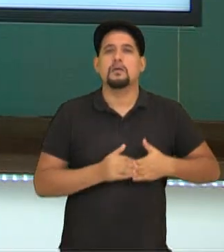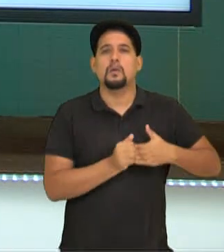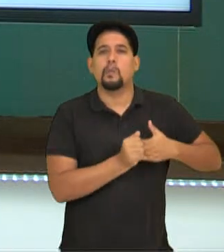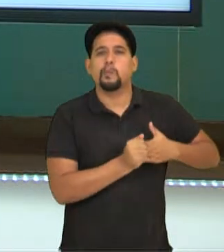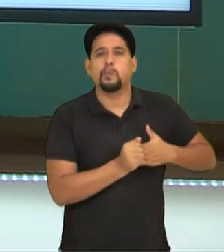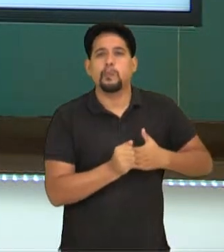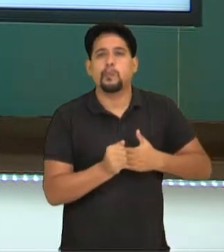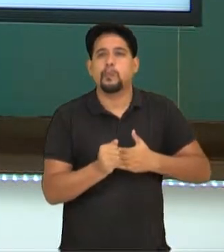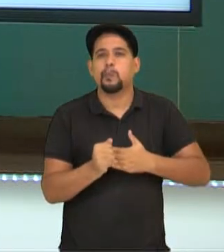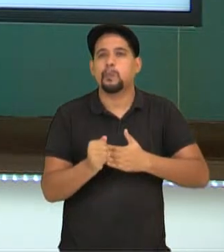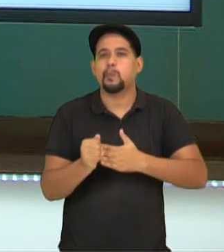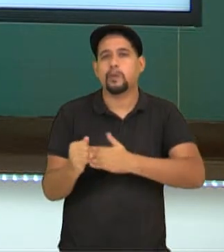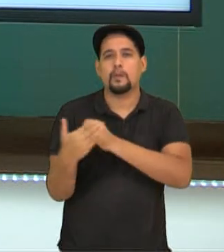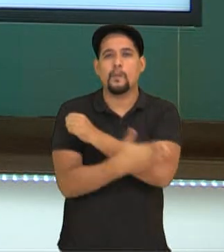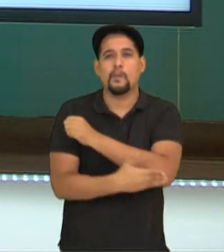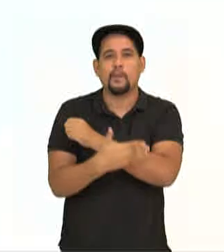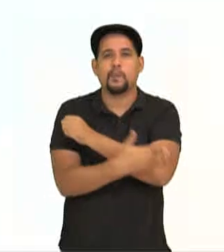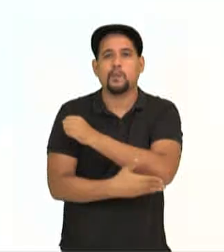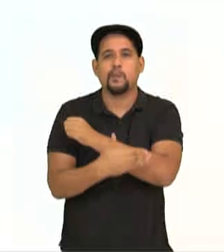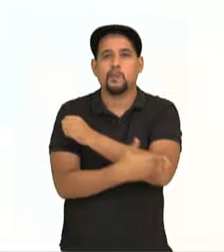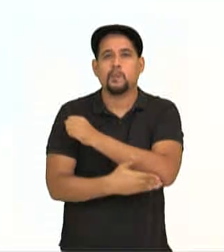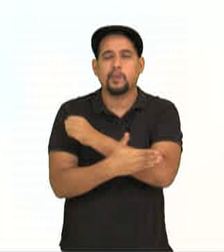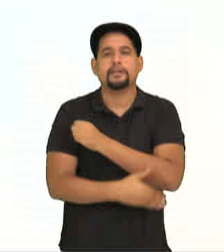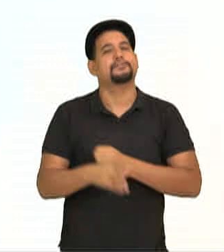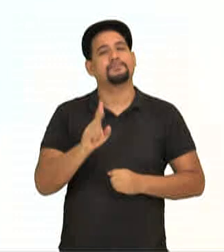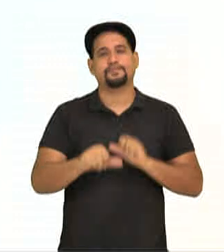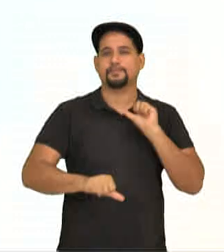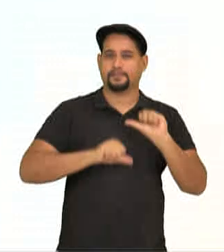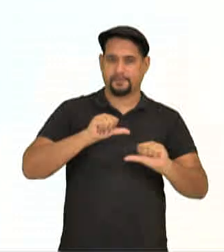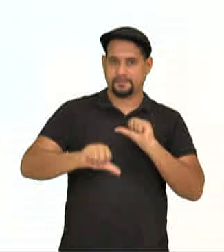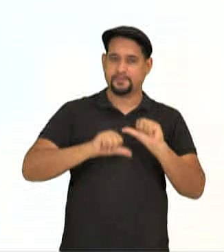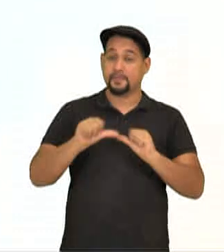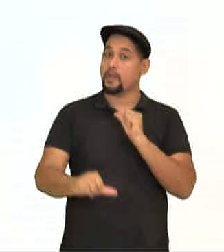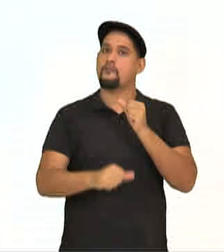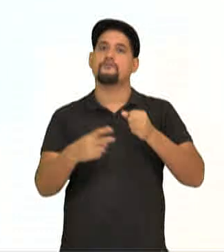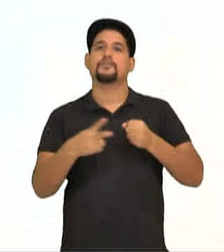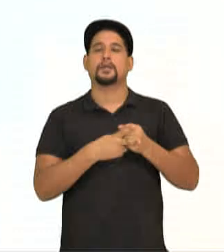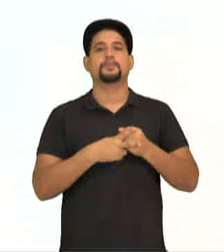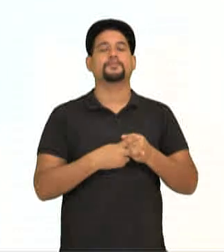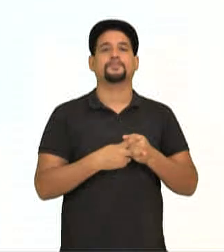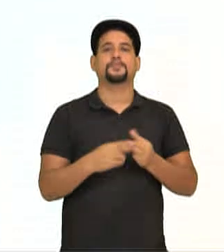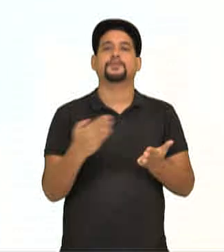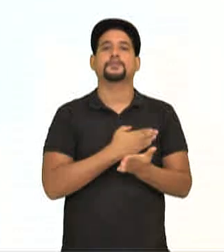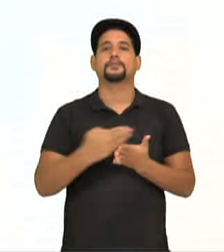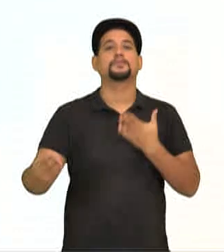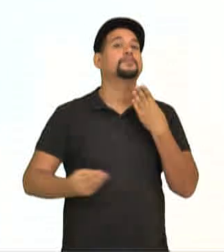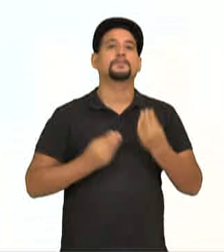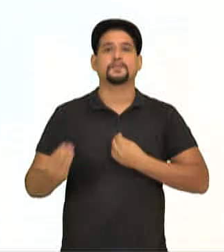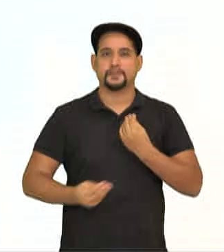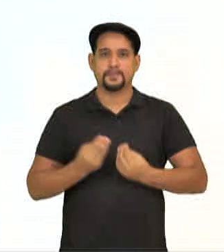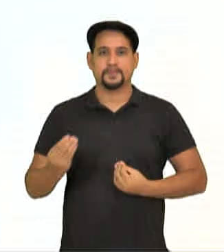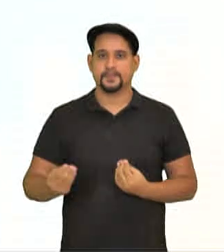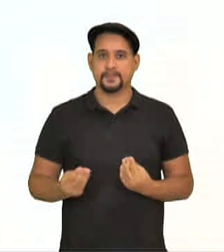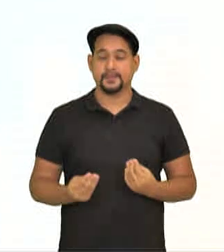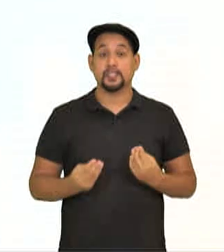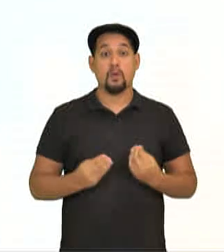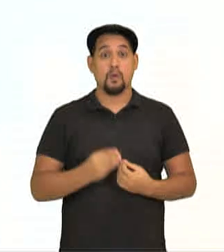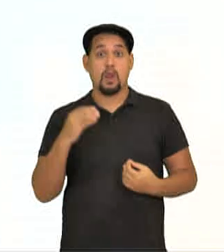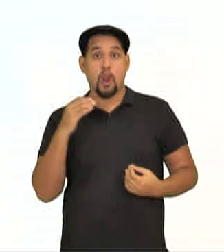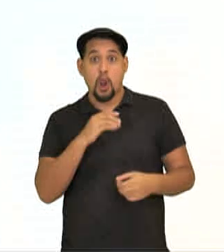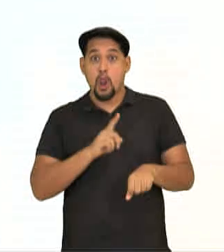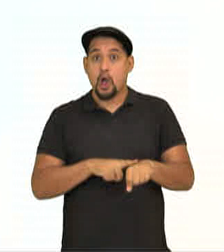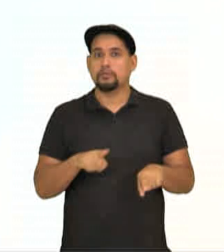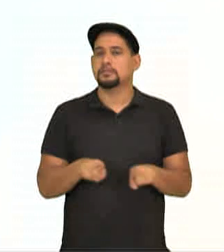na frente. Veja que está sempre alterando um verbo. E começa, quando começa? Logo, é o